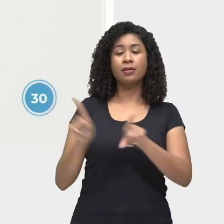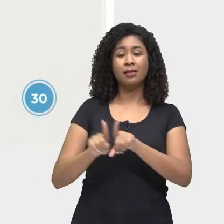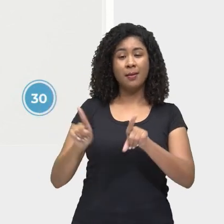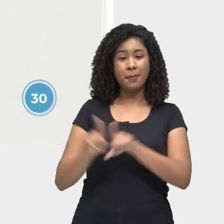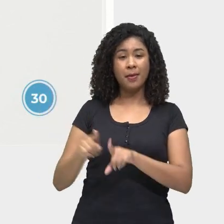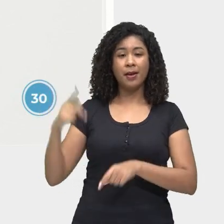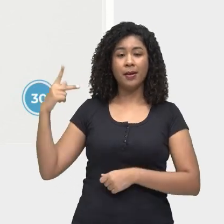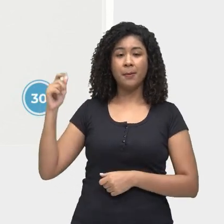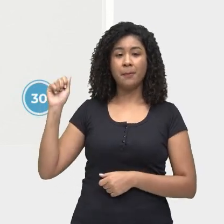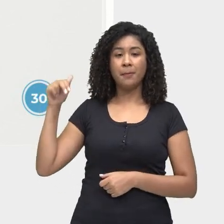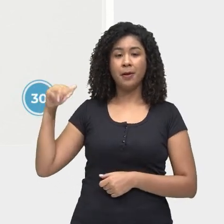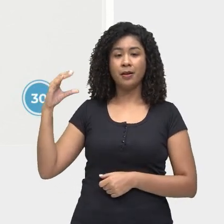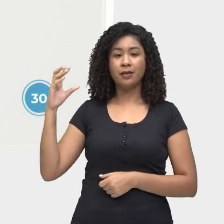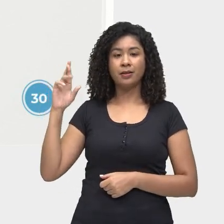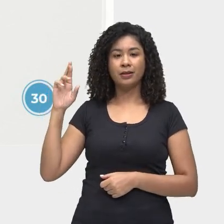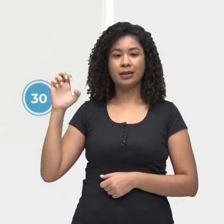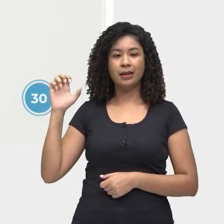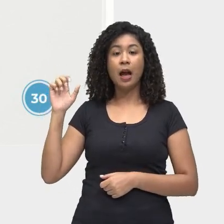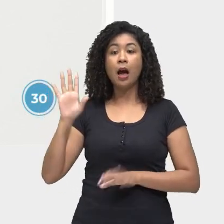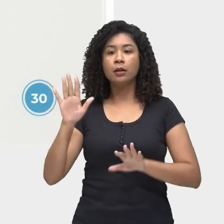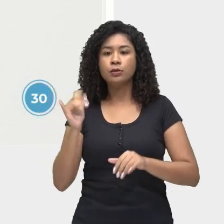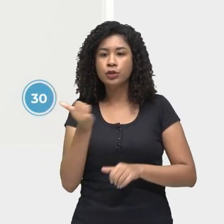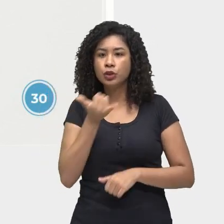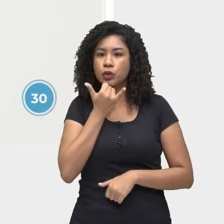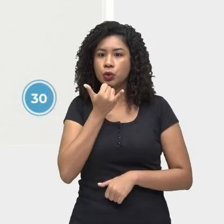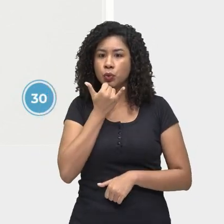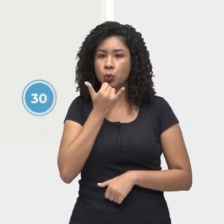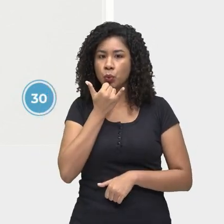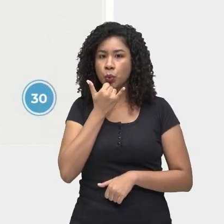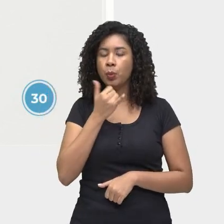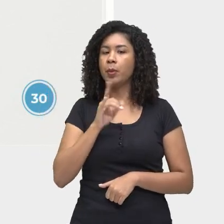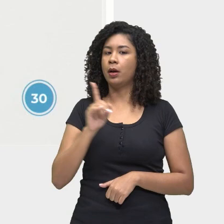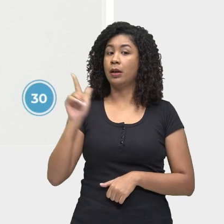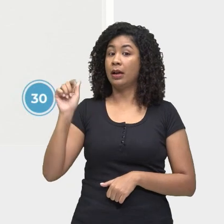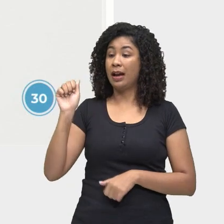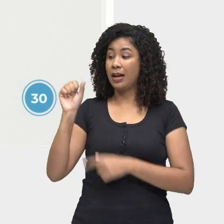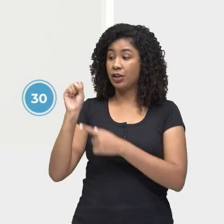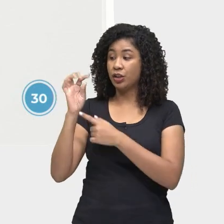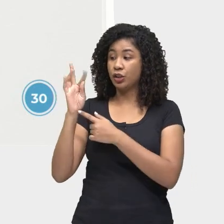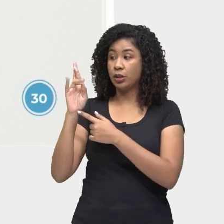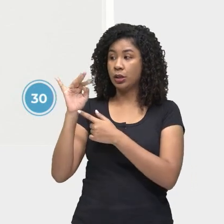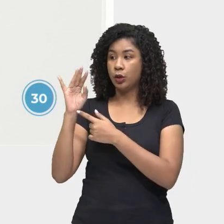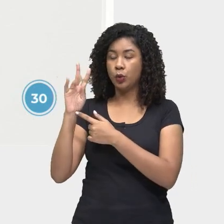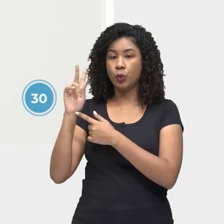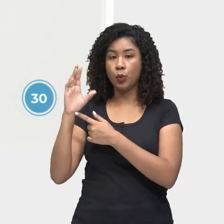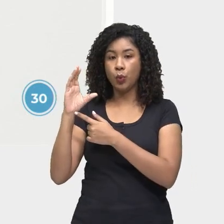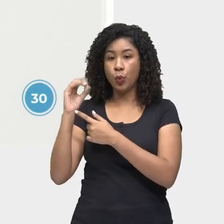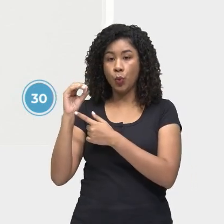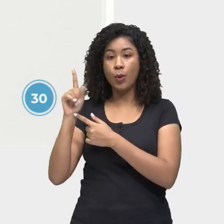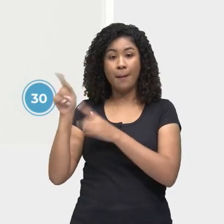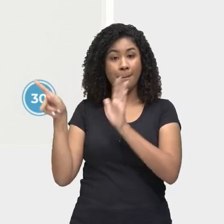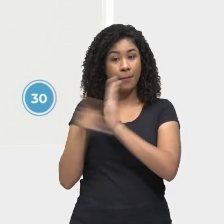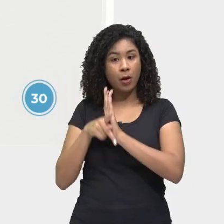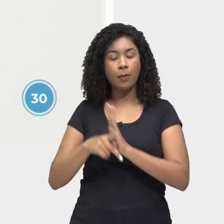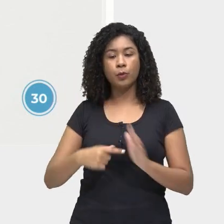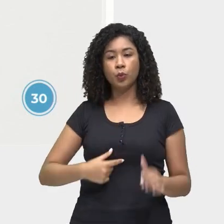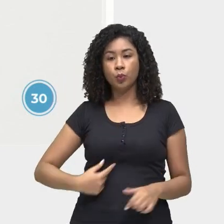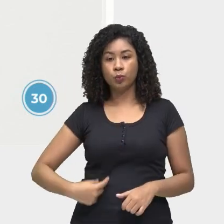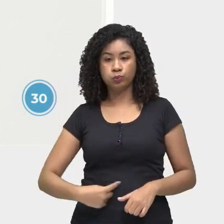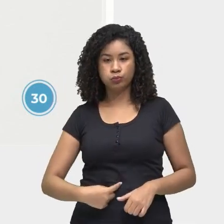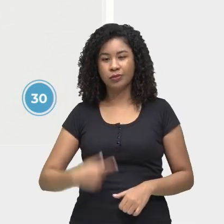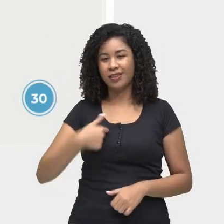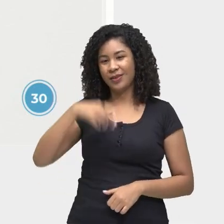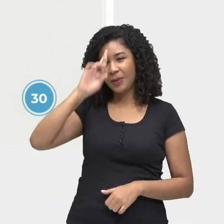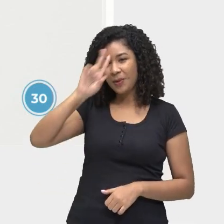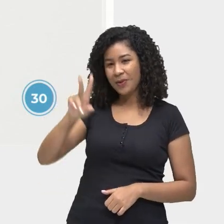tem essa função. O suco gástrico, gente, atua no estômago, eu confundi com o suco entérico. Então,